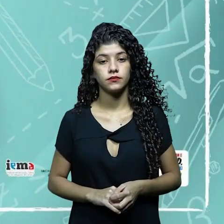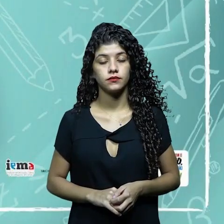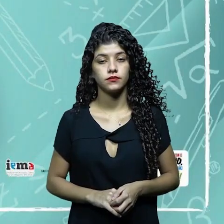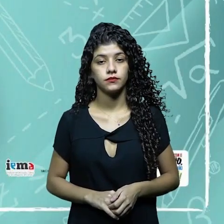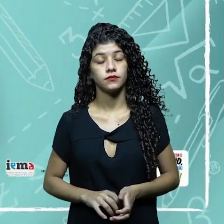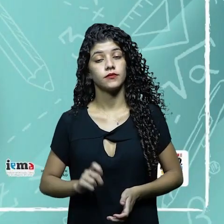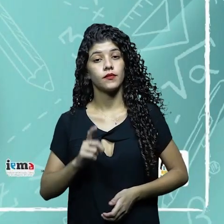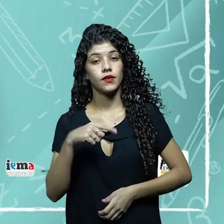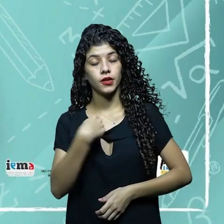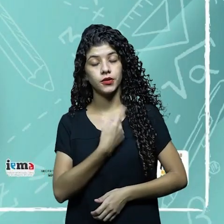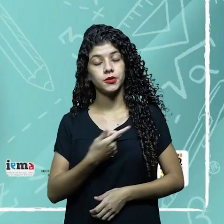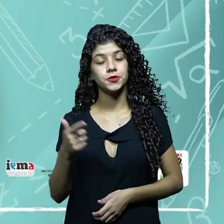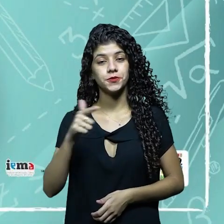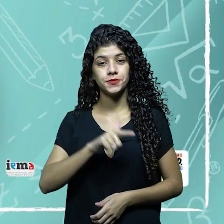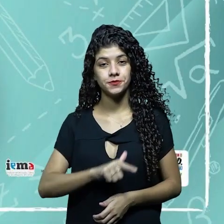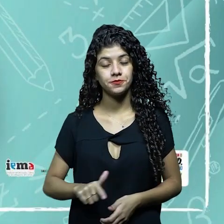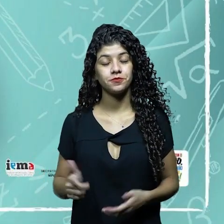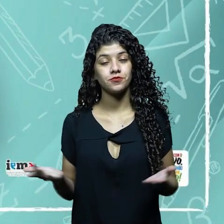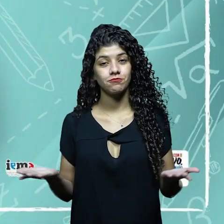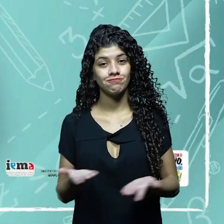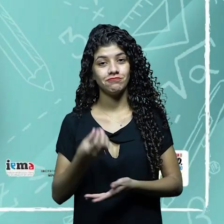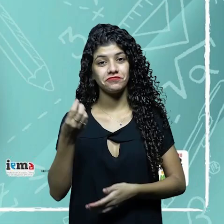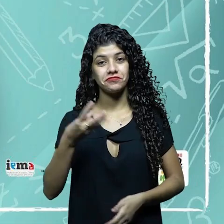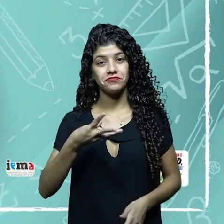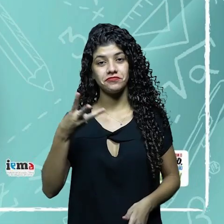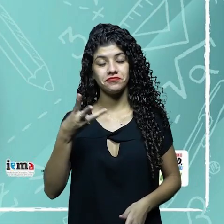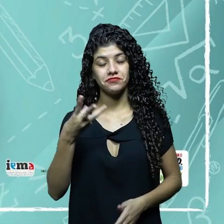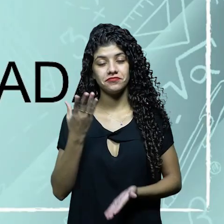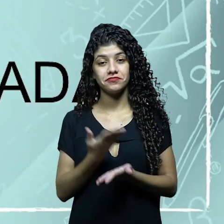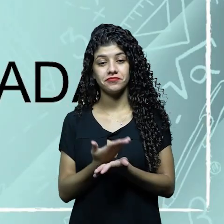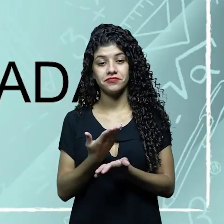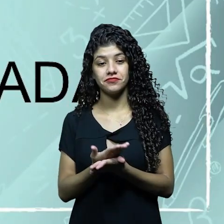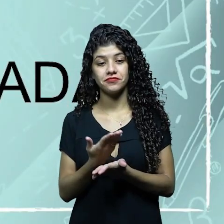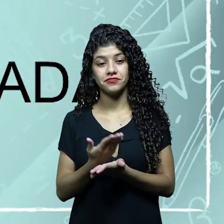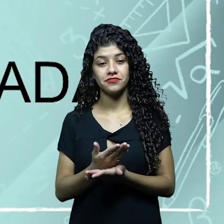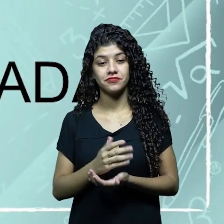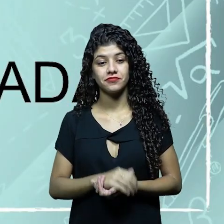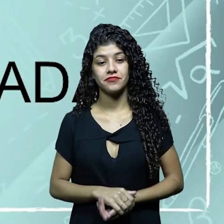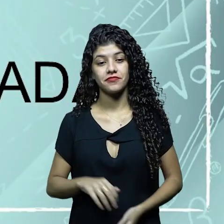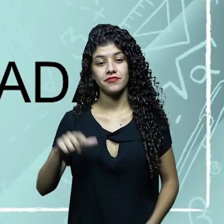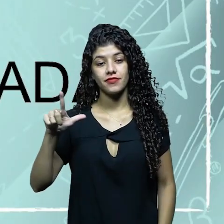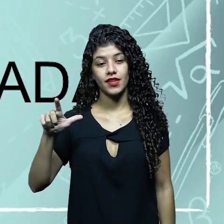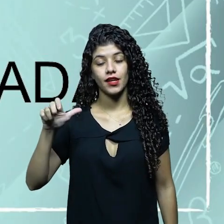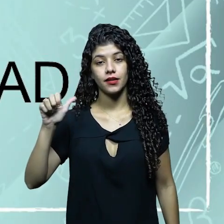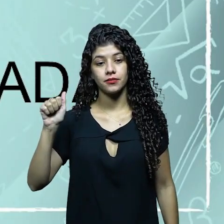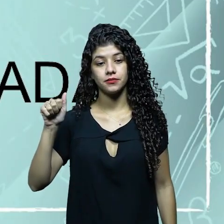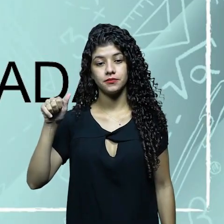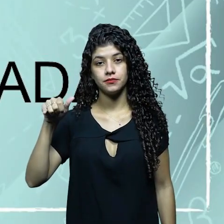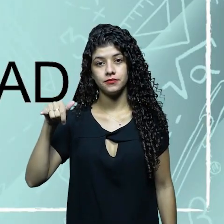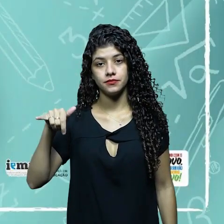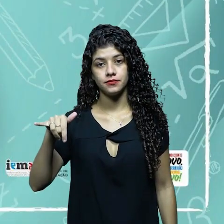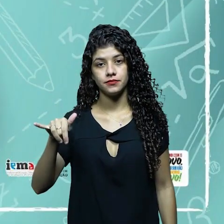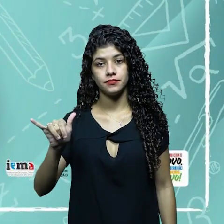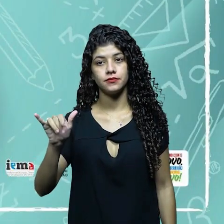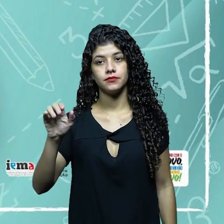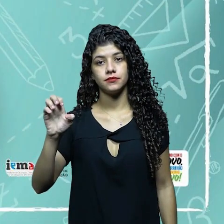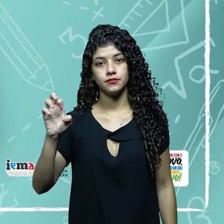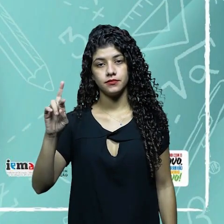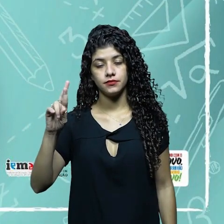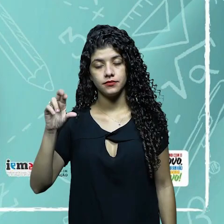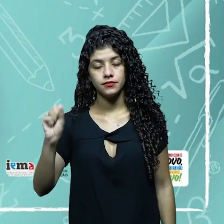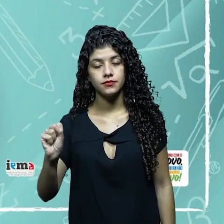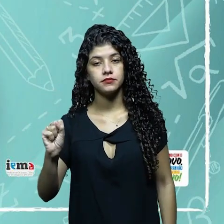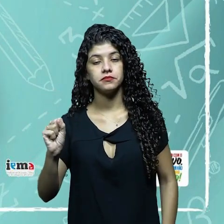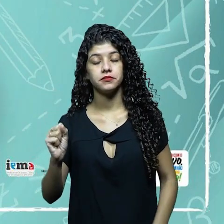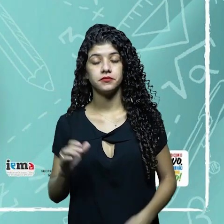Estamos de volta novamente, nossa terceira aula hoje, sobre leias e coordenadas, tá? Então, como falei para